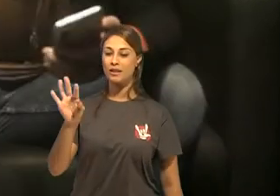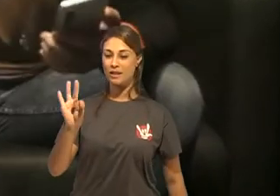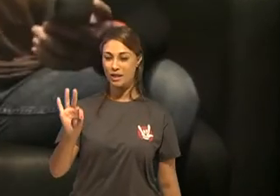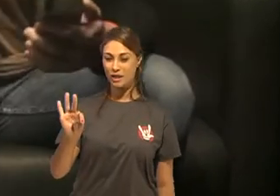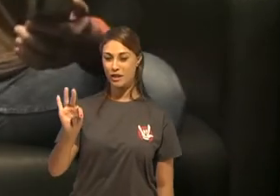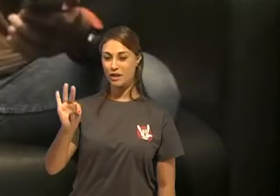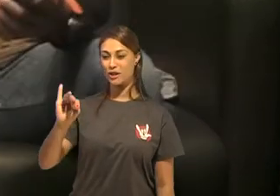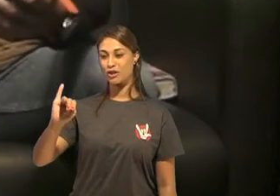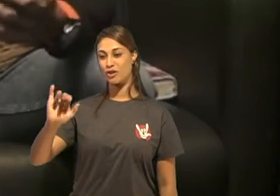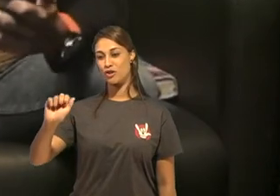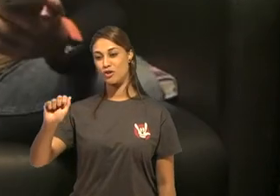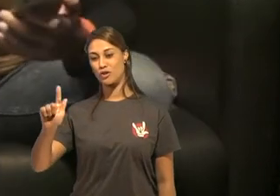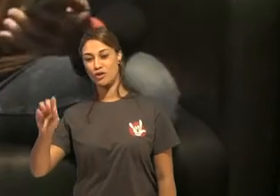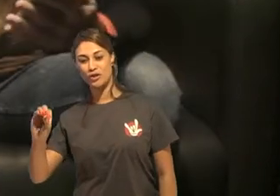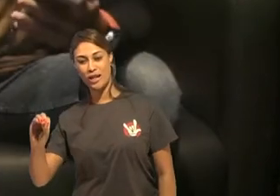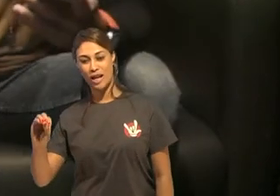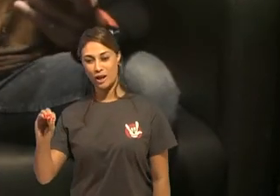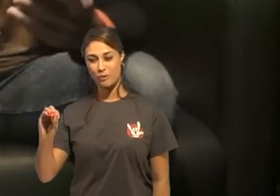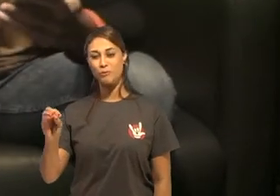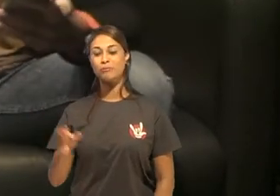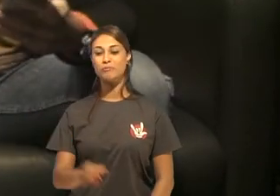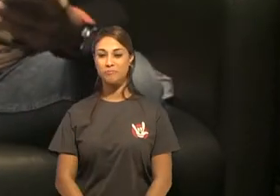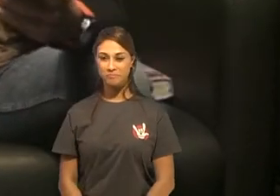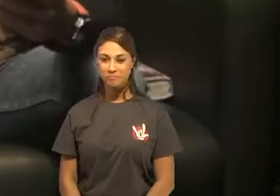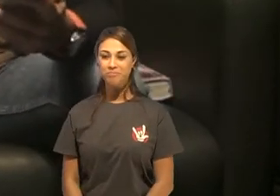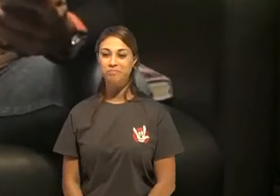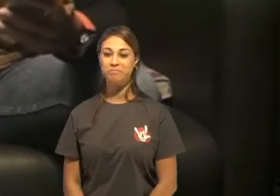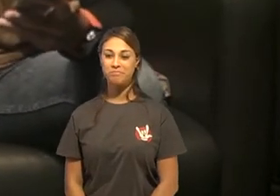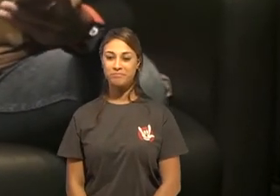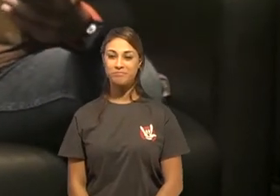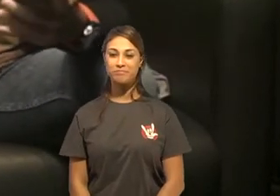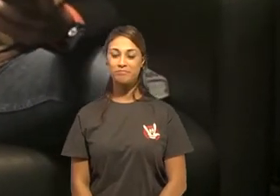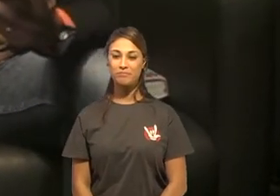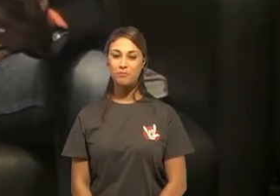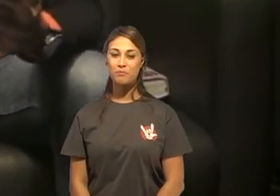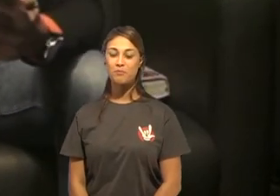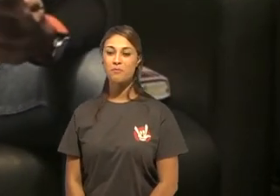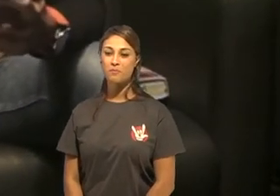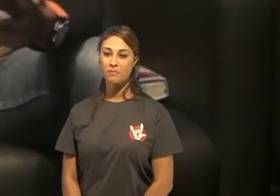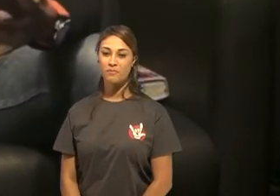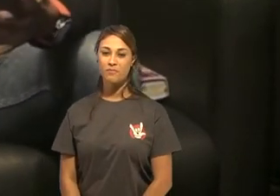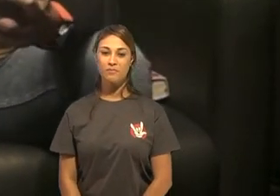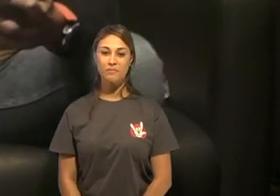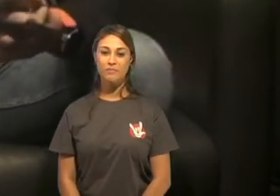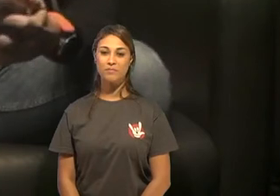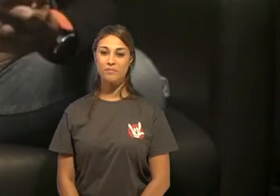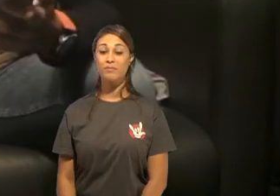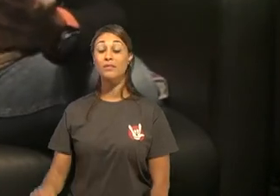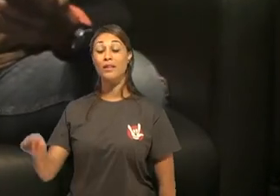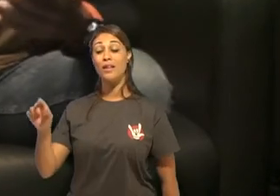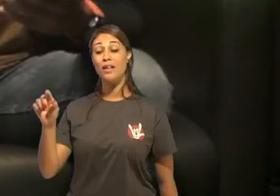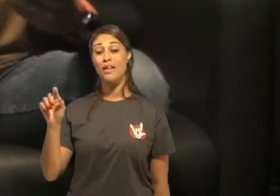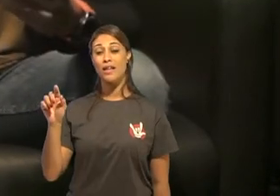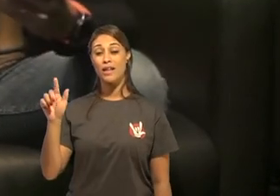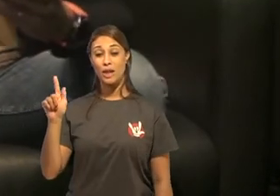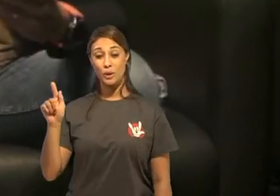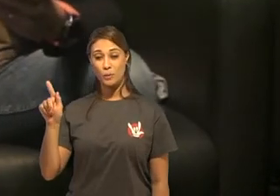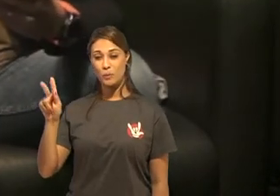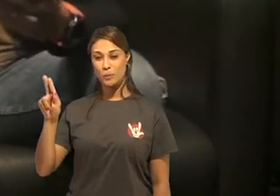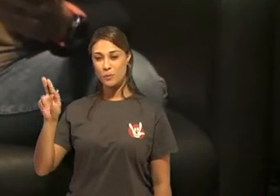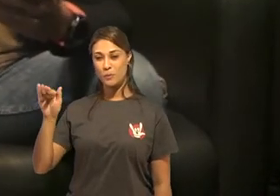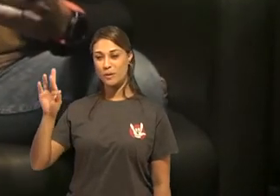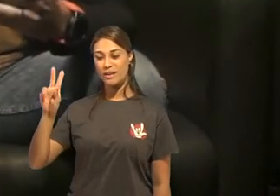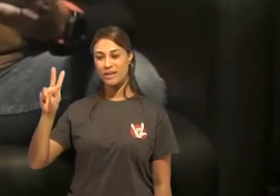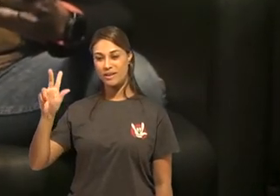Tiago. O Guilherme, que vai trazer a palavra já para nós aqui, acertou. Ele está aqui e